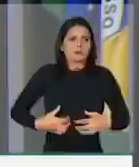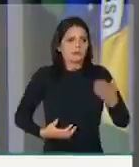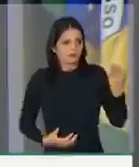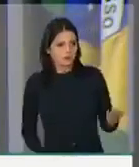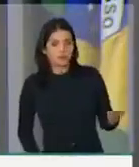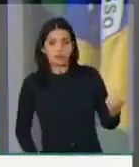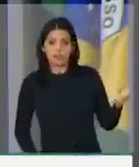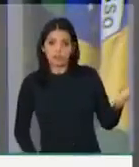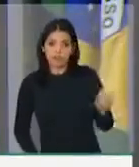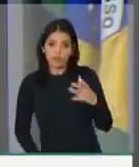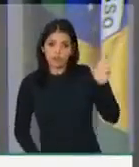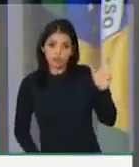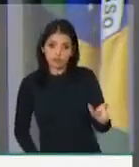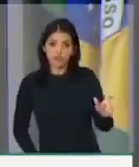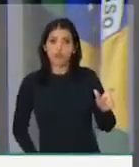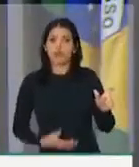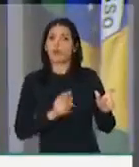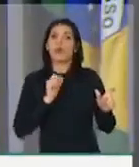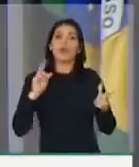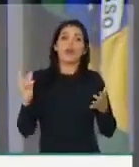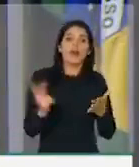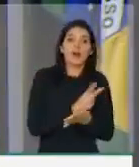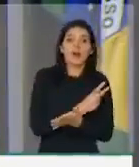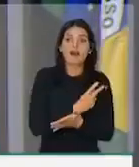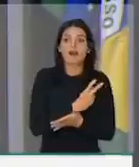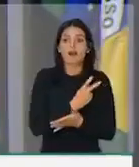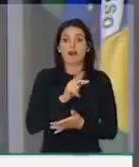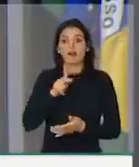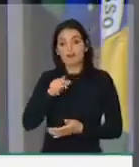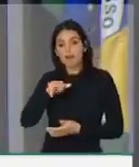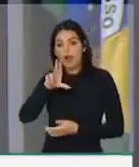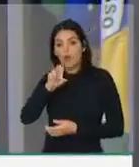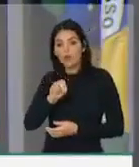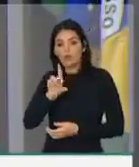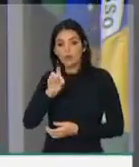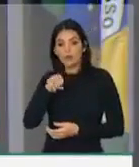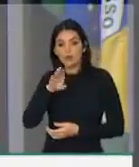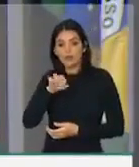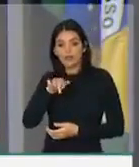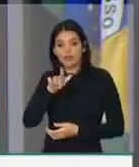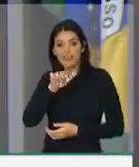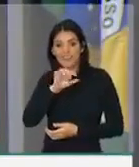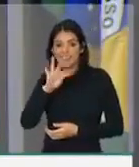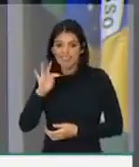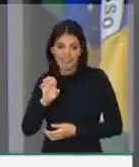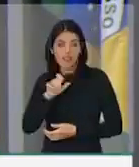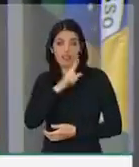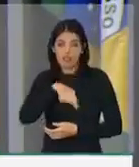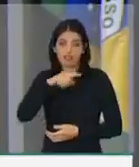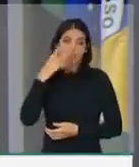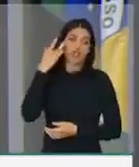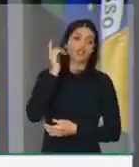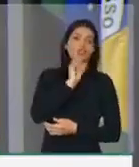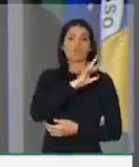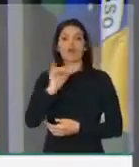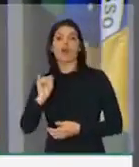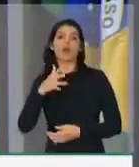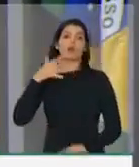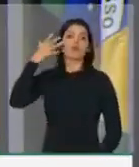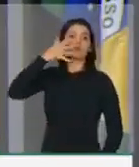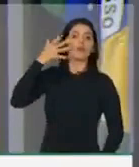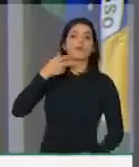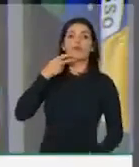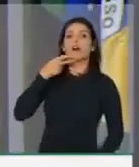esse novo elemento trazido pelo senhor Paulo domingueti Luiz Paulo domingueti o que eles acham que ia para lá para